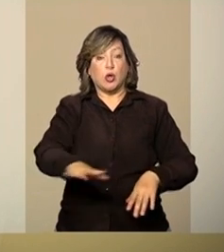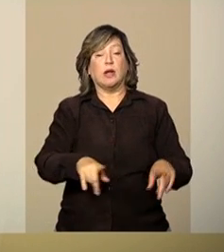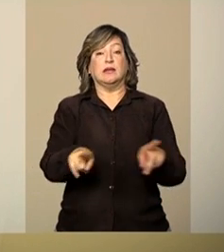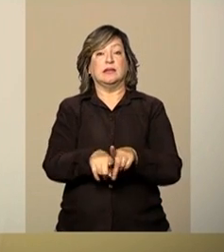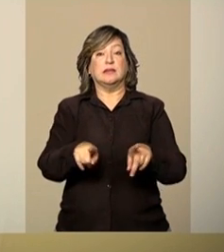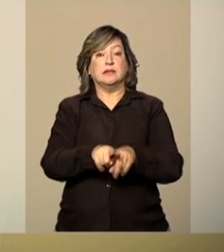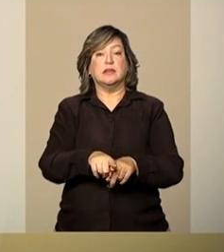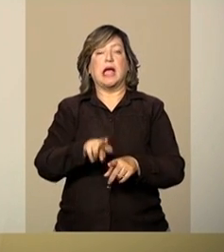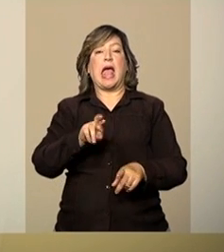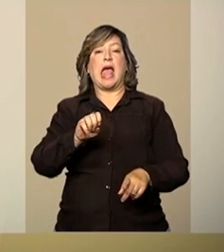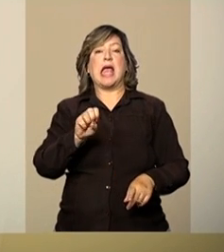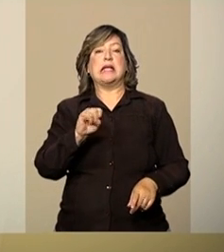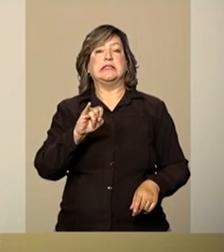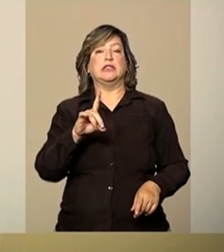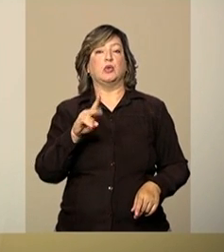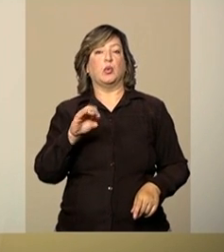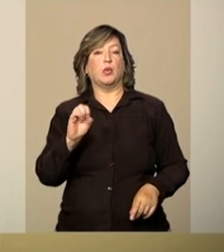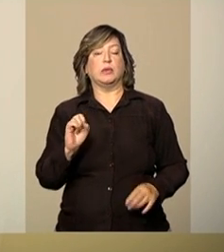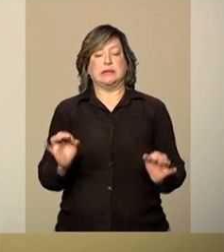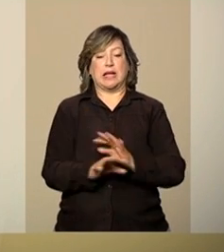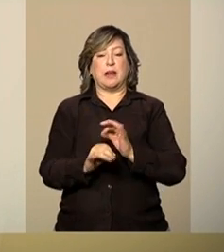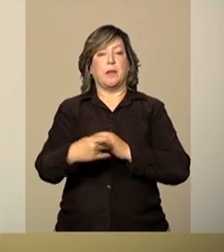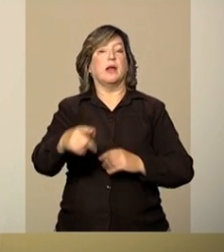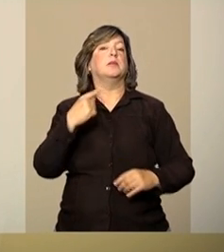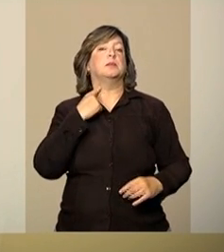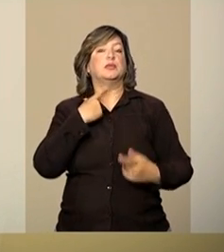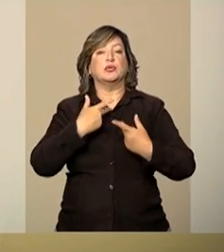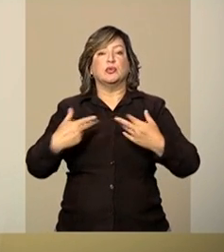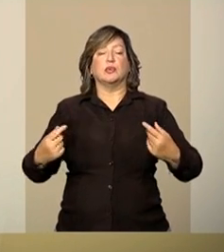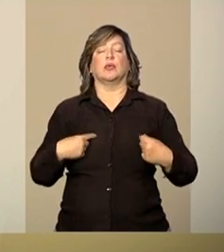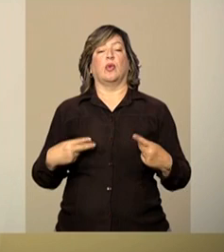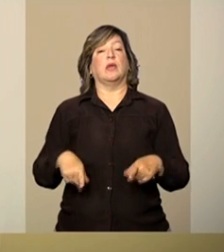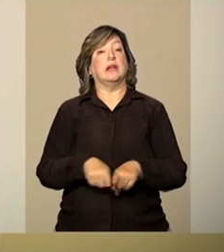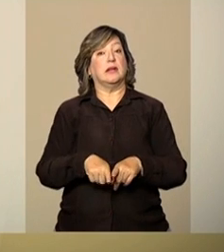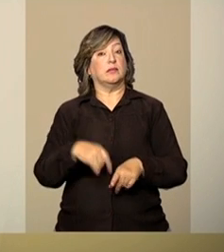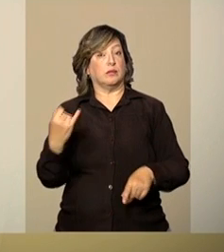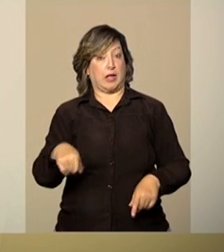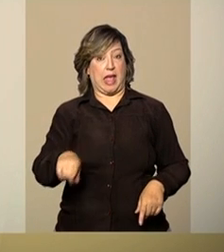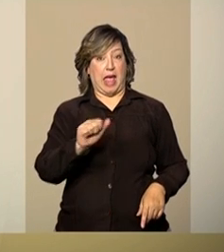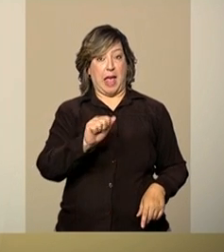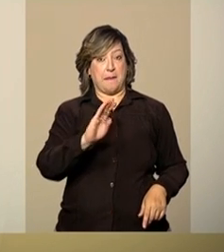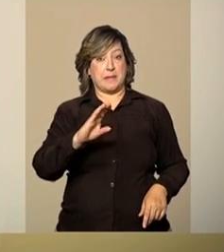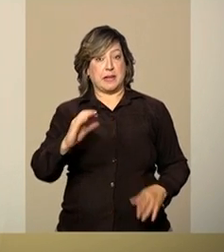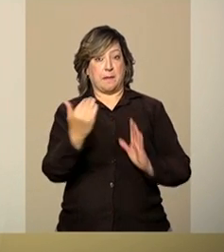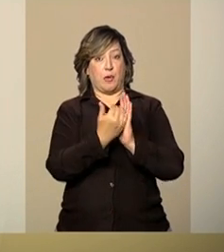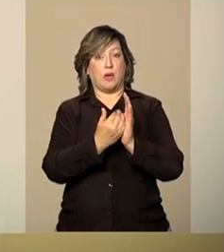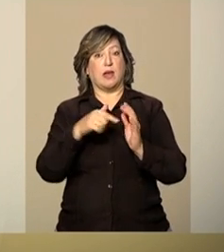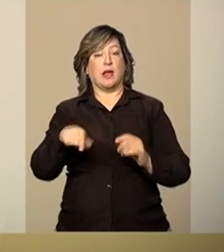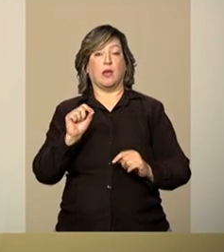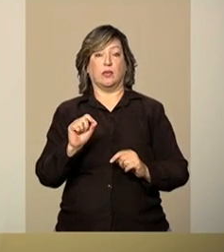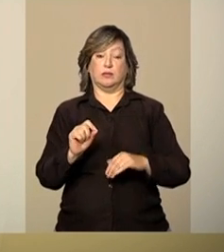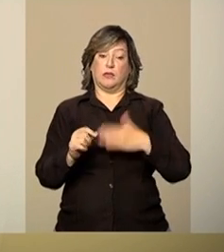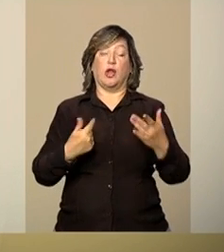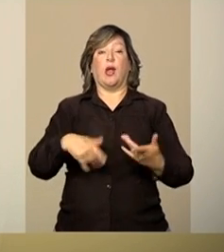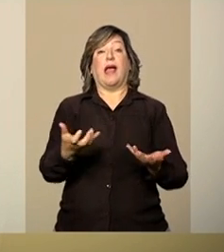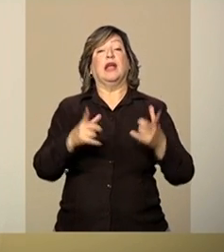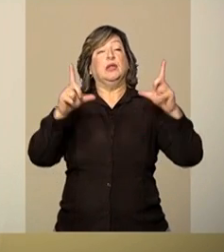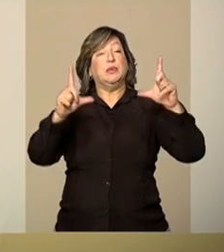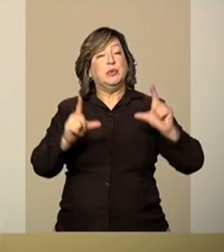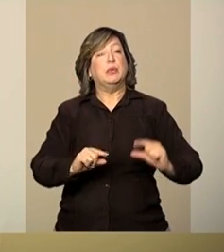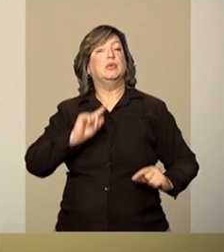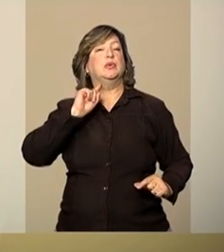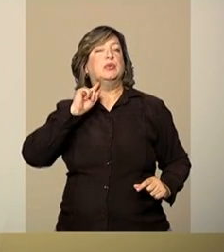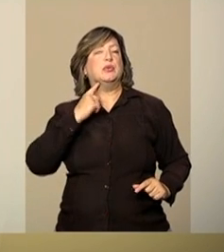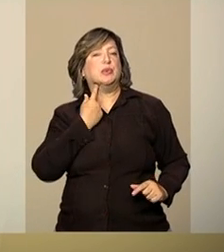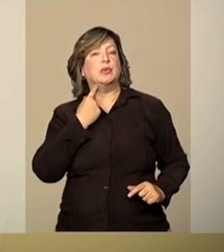animais nossos objetivos com o programa ABC Luciano são dois de um lado diminuir a emissão de gás de